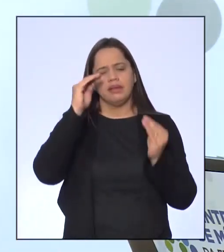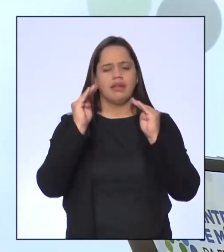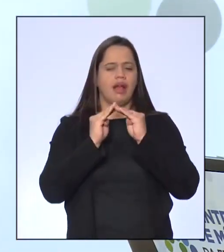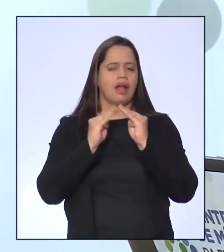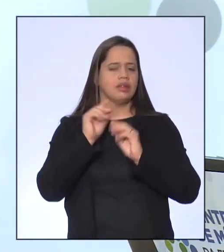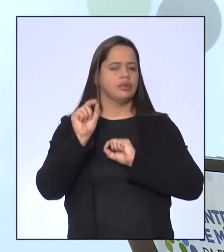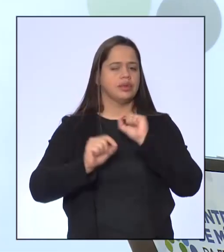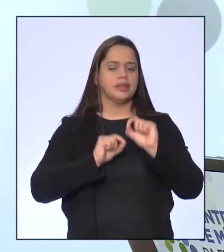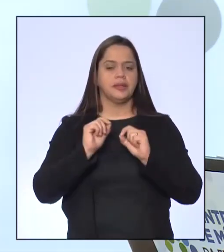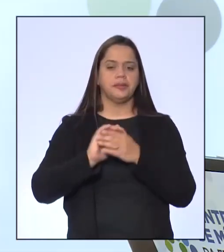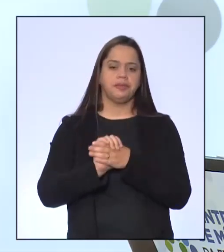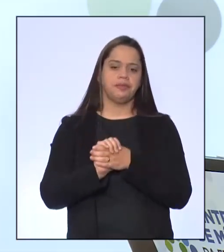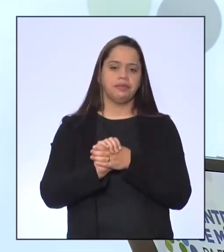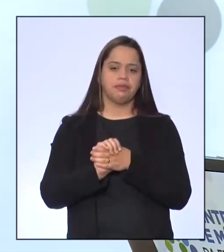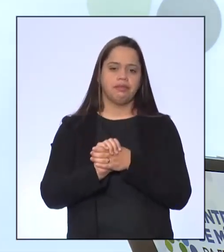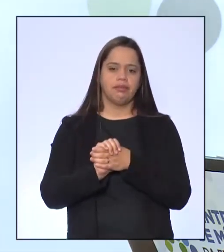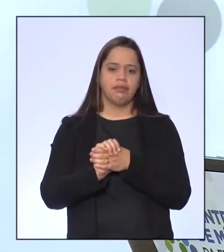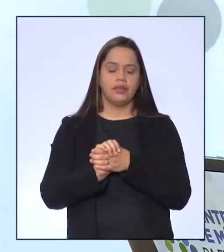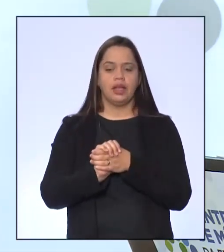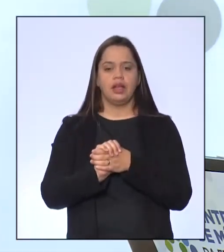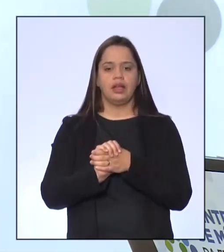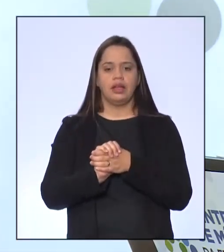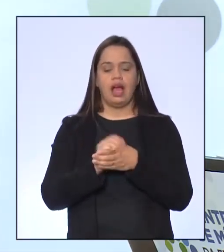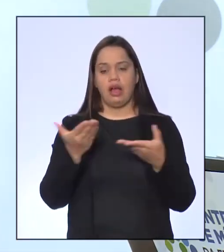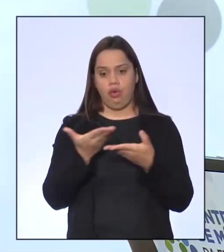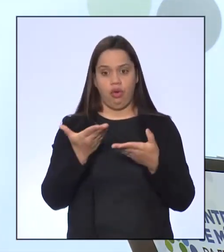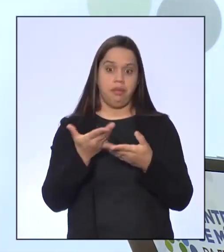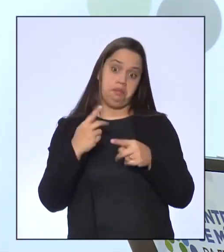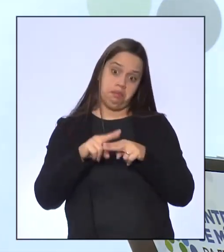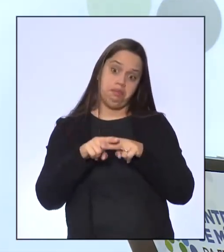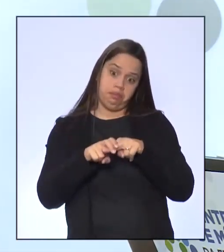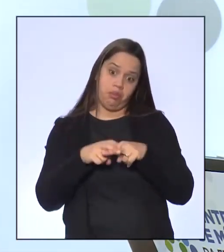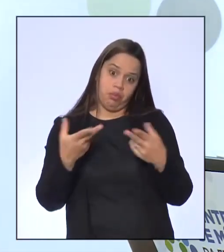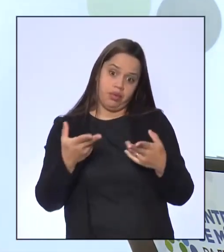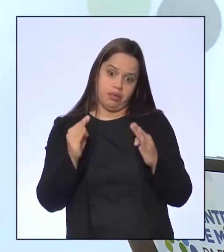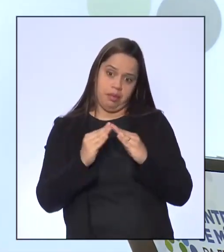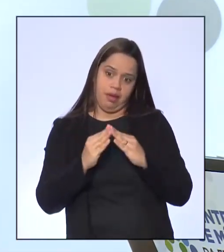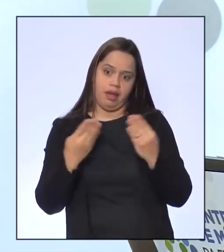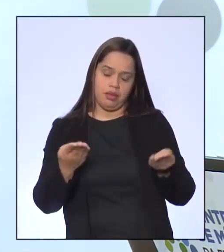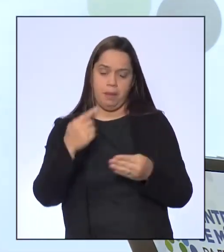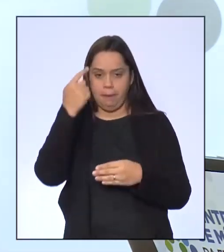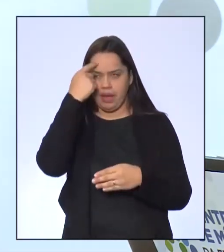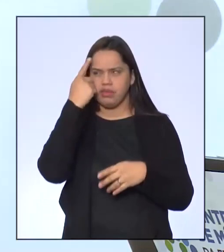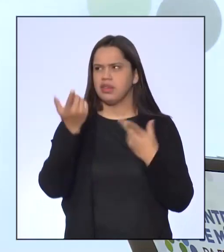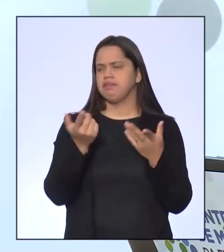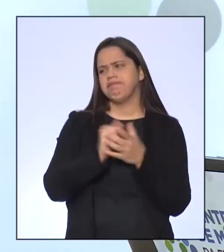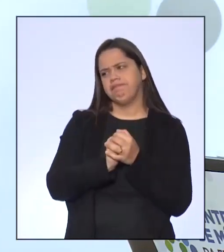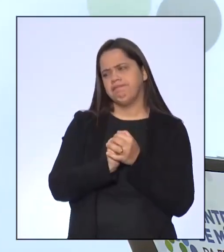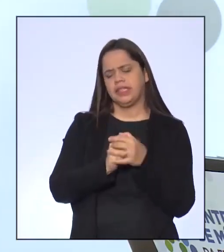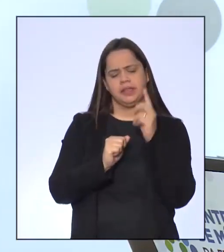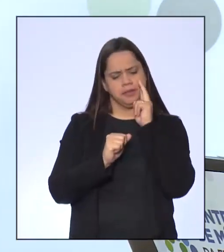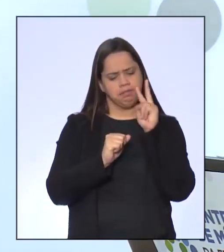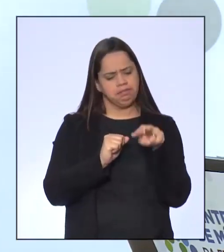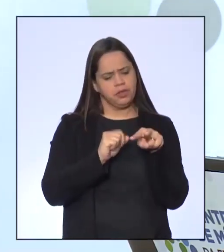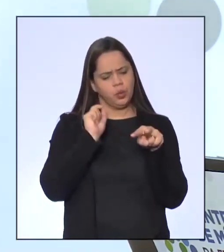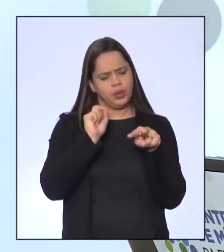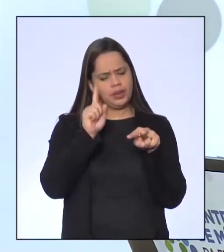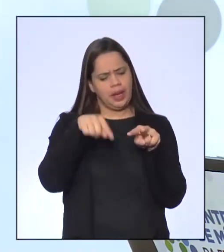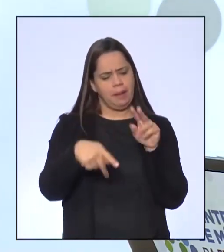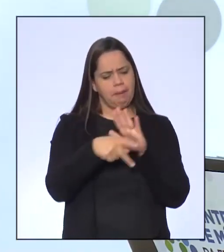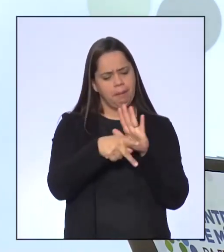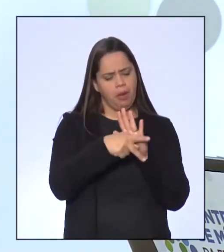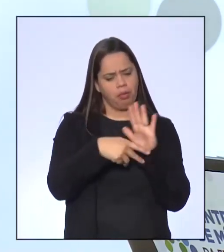casa, como nós estamos em casa, o que de repente, era de uma forma e